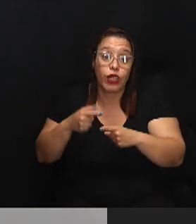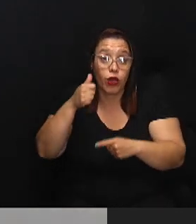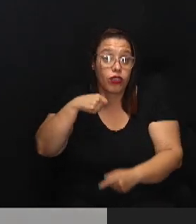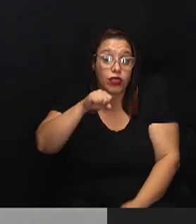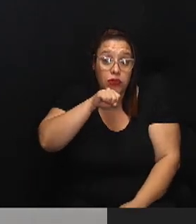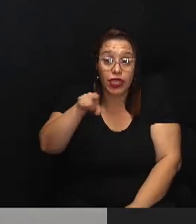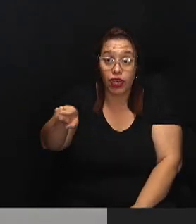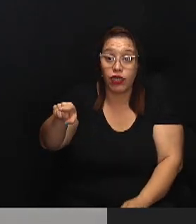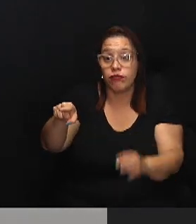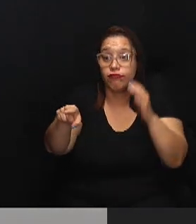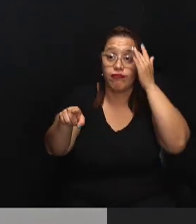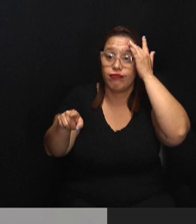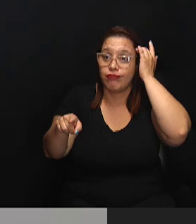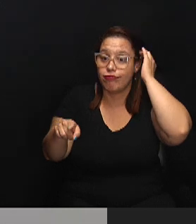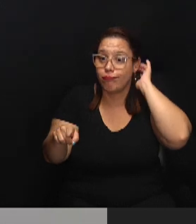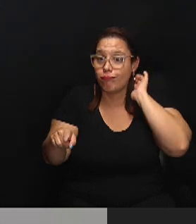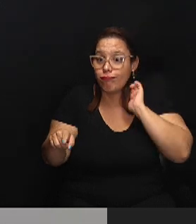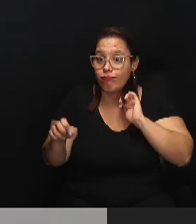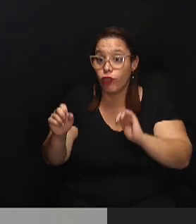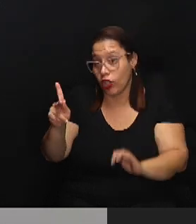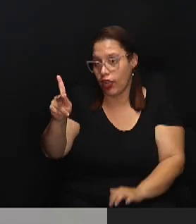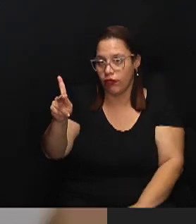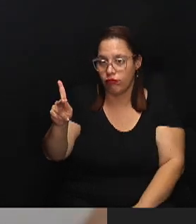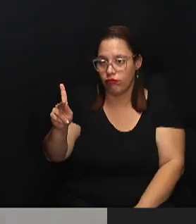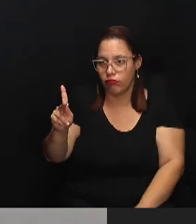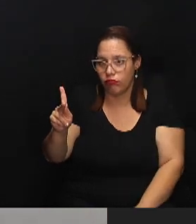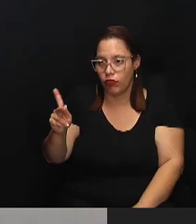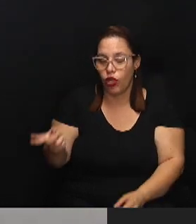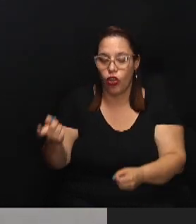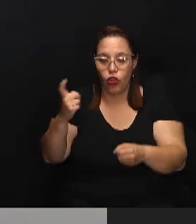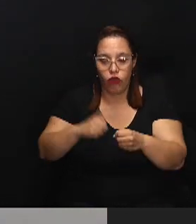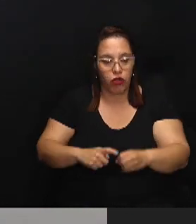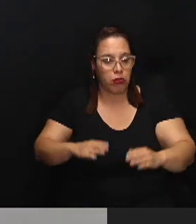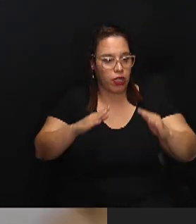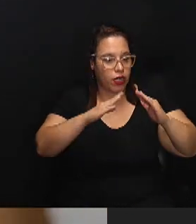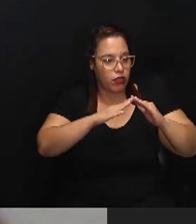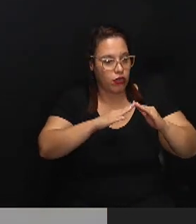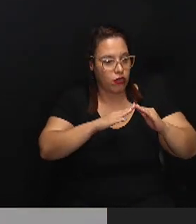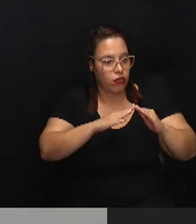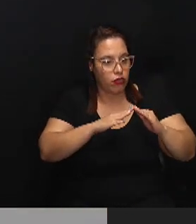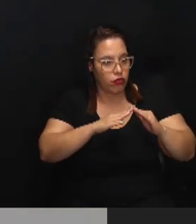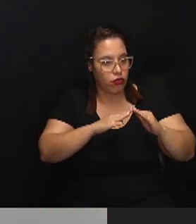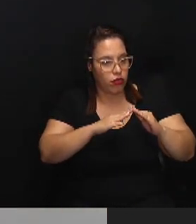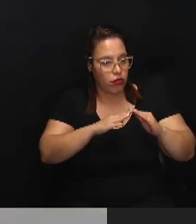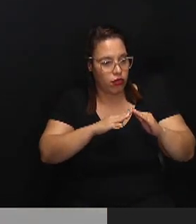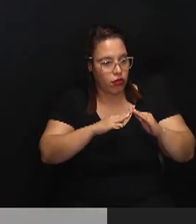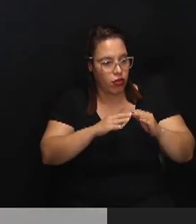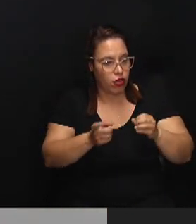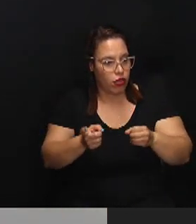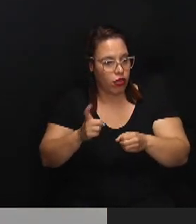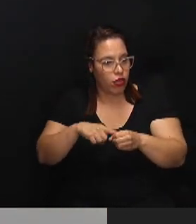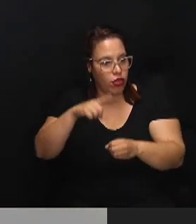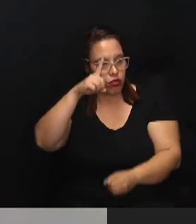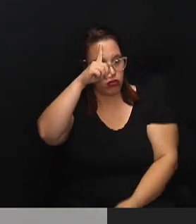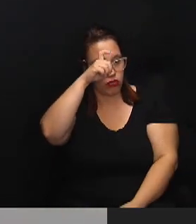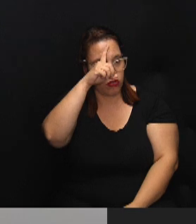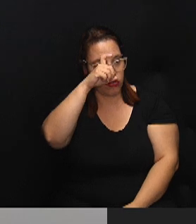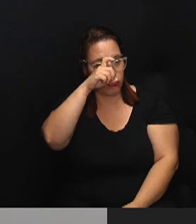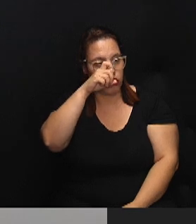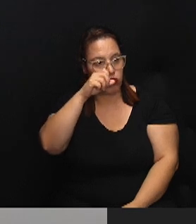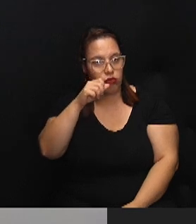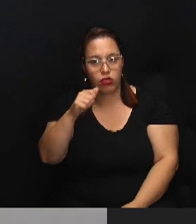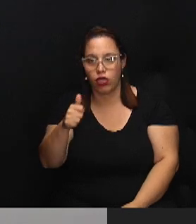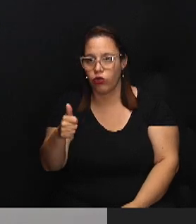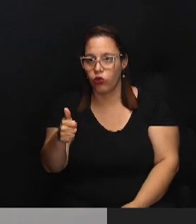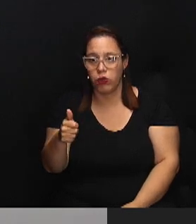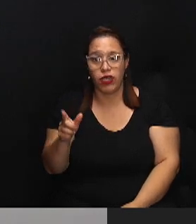lá, ok, estável, volta para casa, volta para o hospital, já não está tão estável.